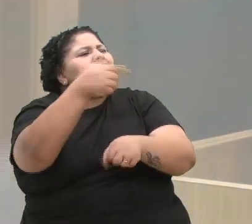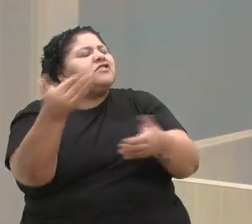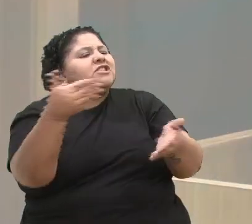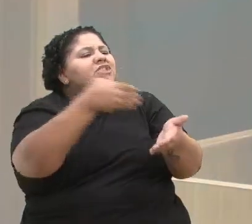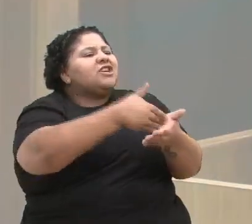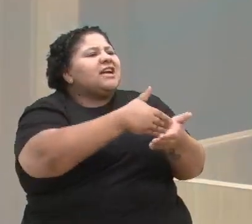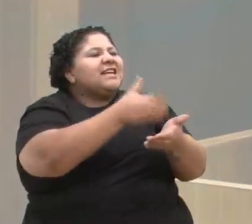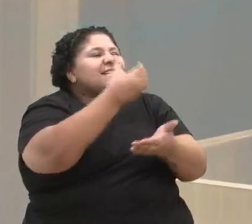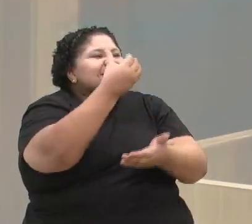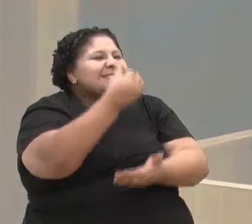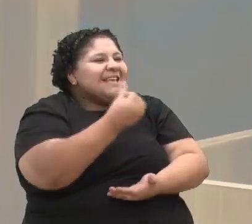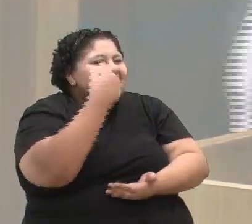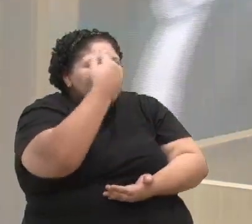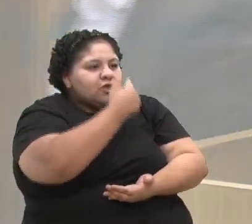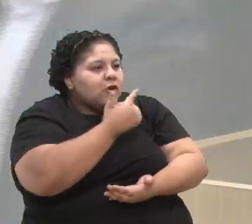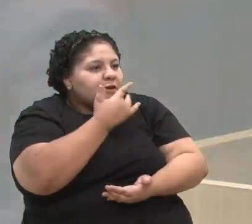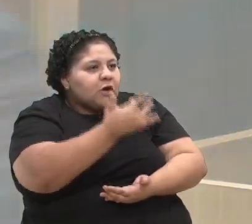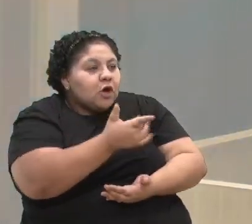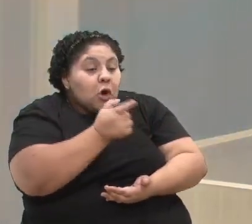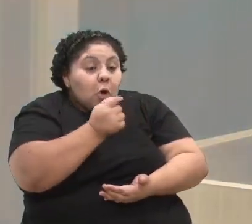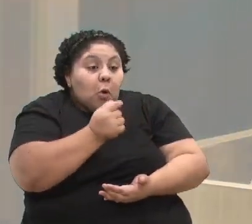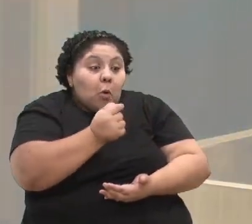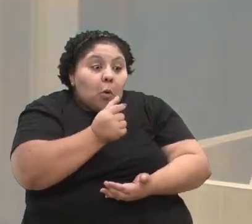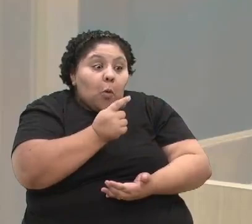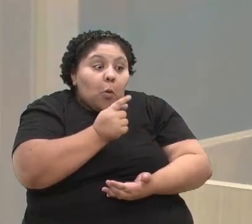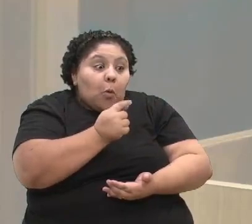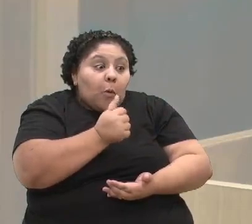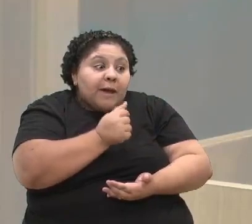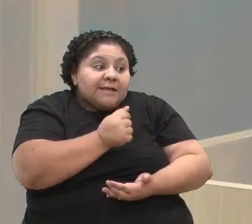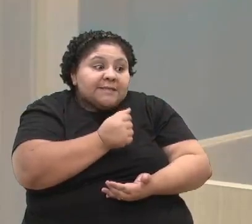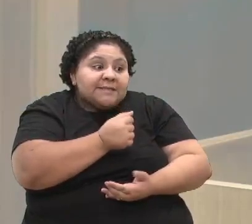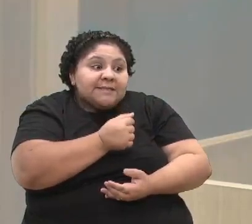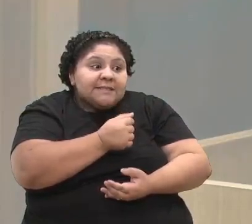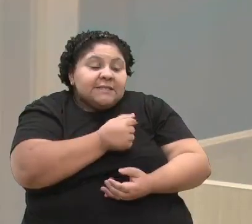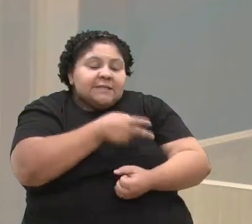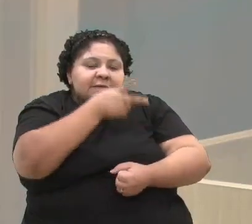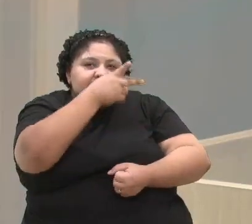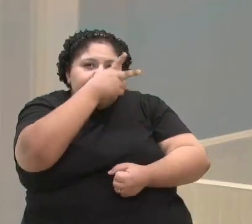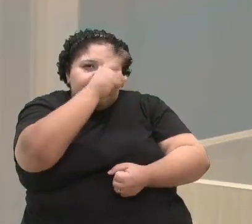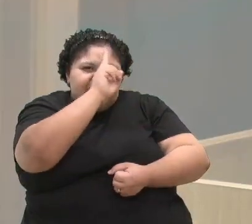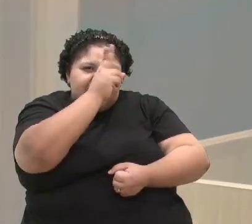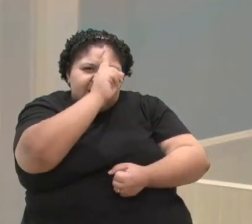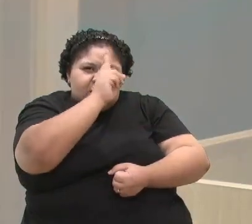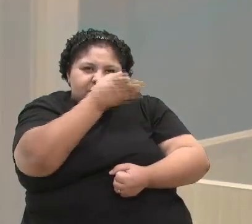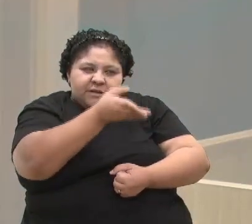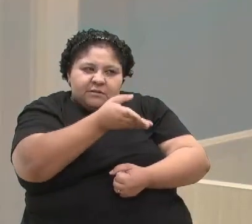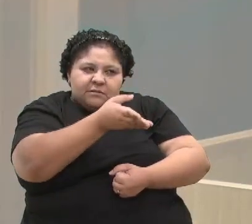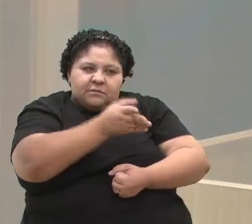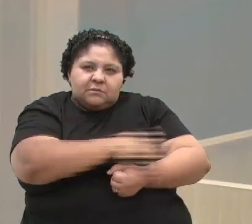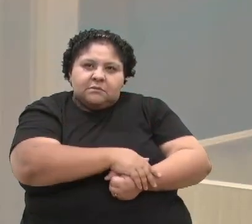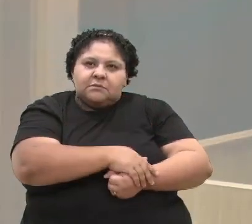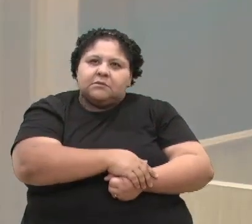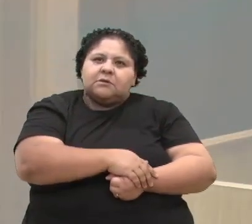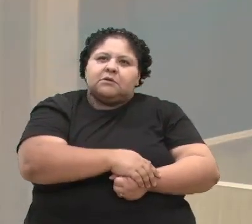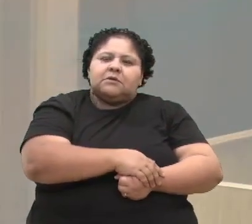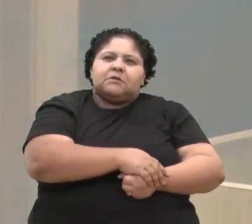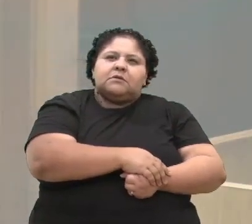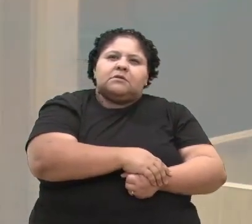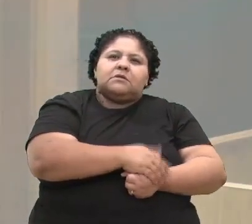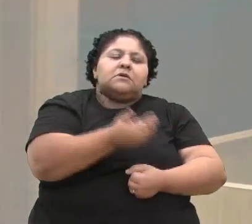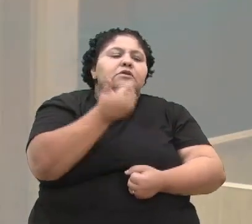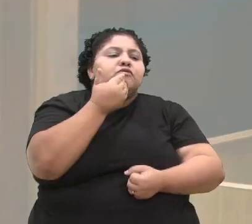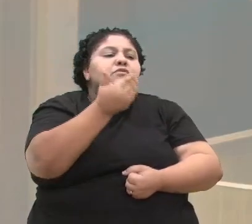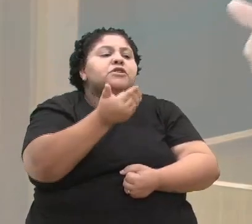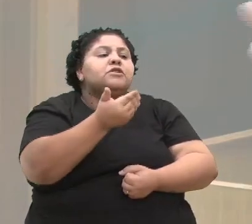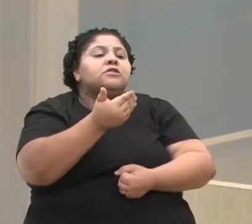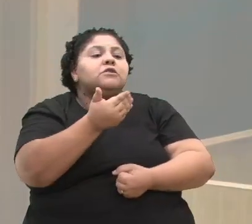disse, era 6 horas da tarde, era quase meia-noite. Aí eu fui no guichê, pedi para a moça, dei o nome da senhora e pedi que